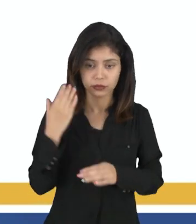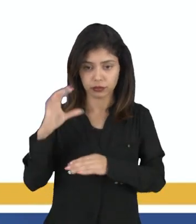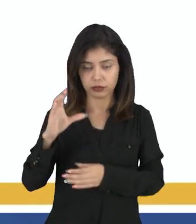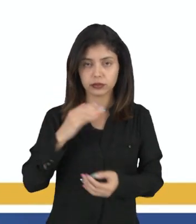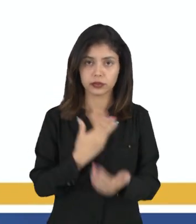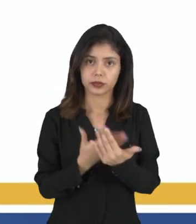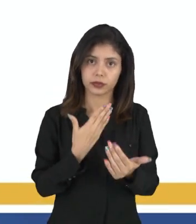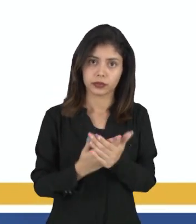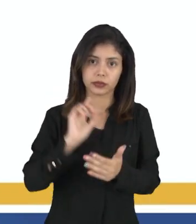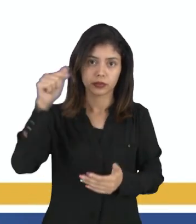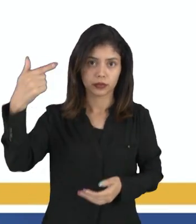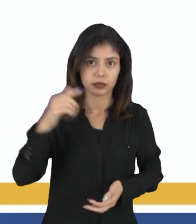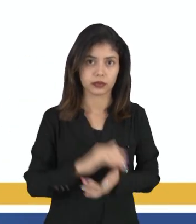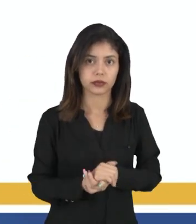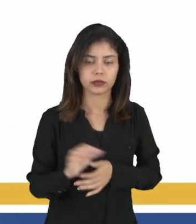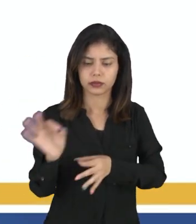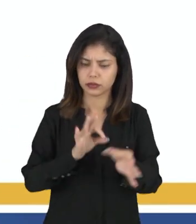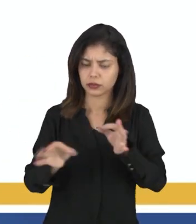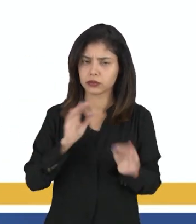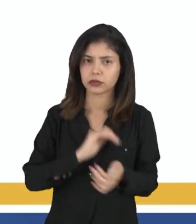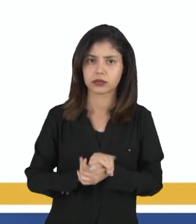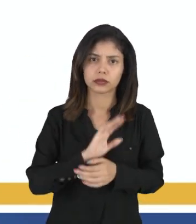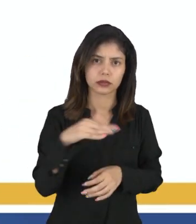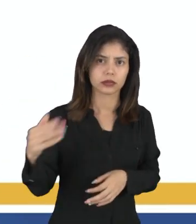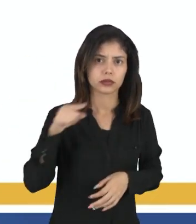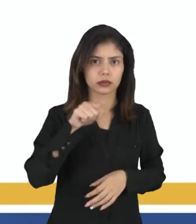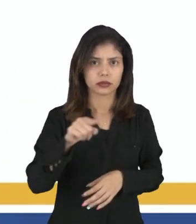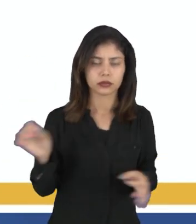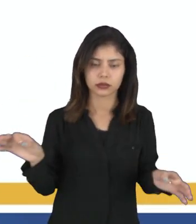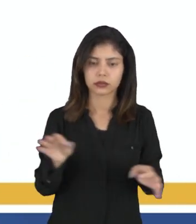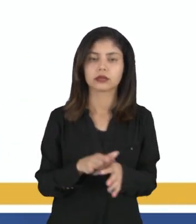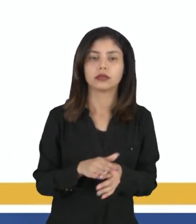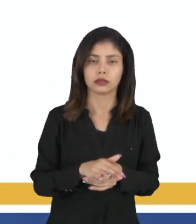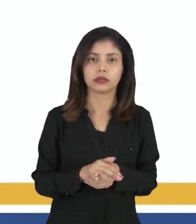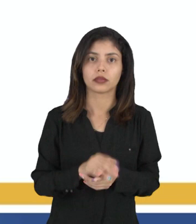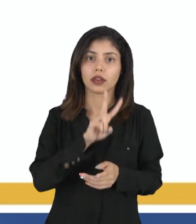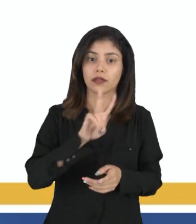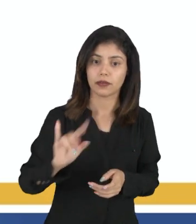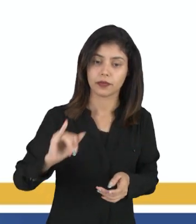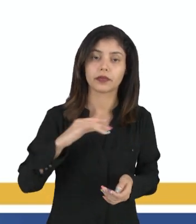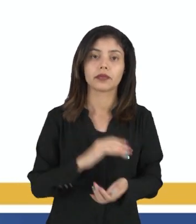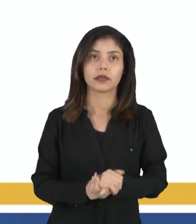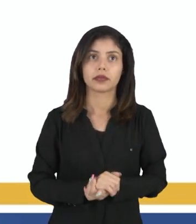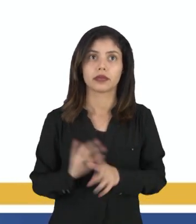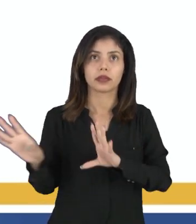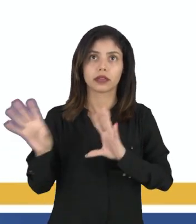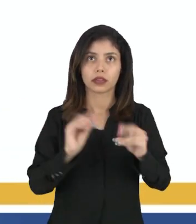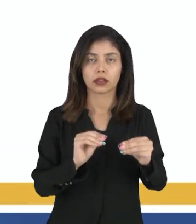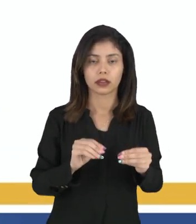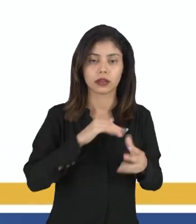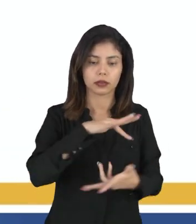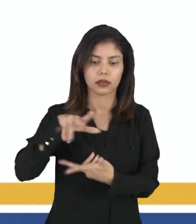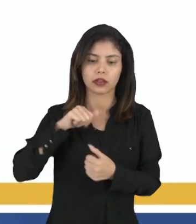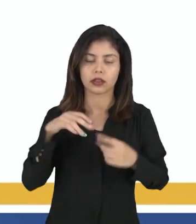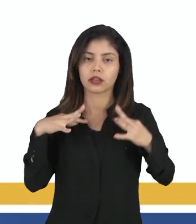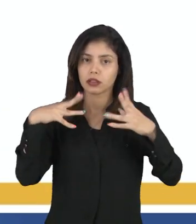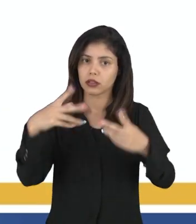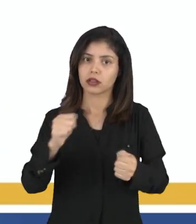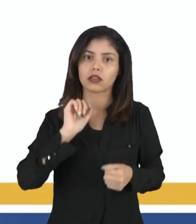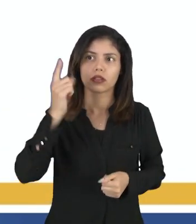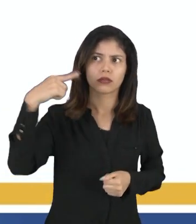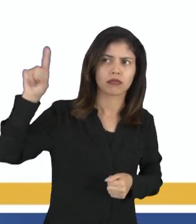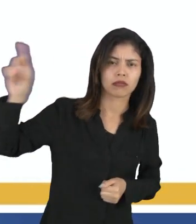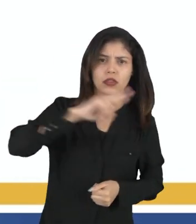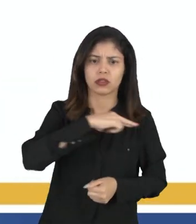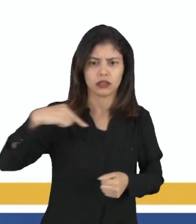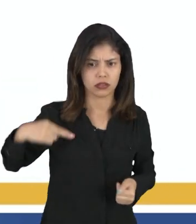aquele organismo. Então, quando você estabelece um nome científico, esse nome científico ele vale para o planeta inteiro. Então, se eu chegar lá na